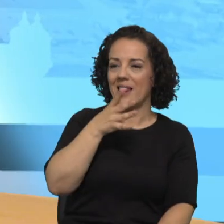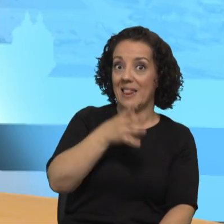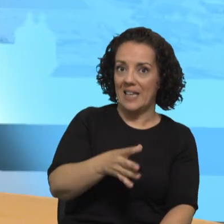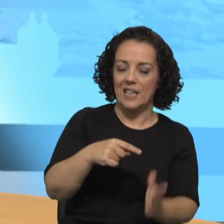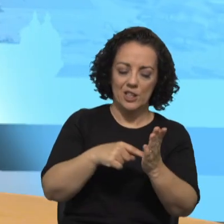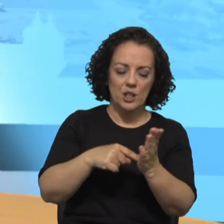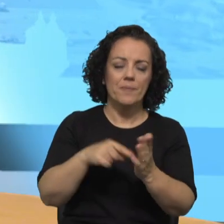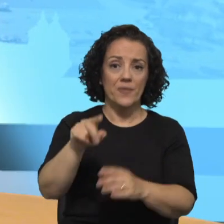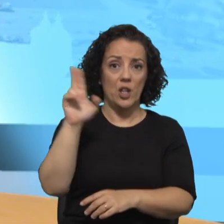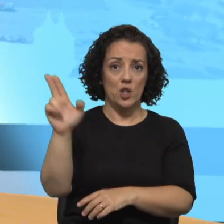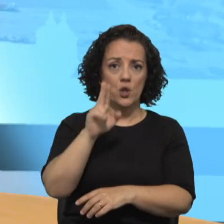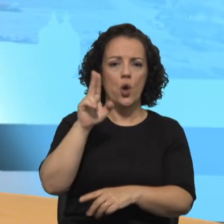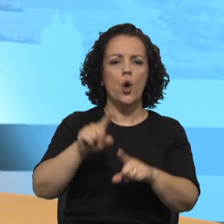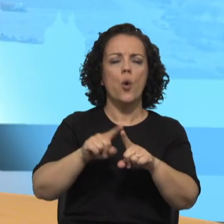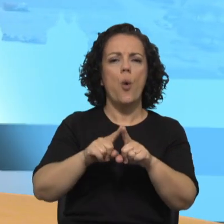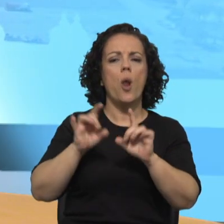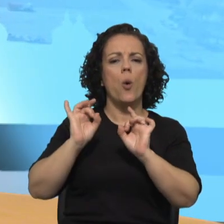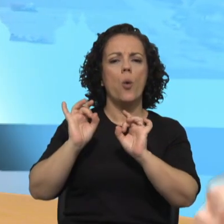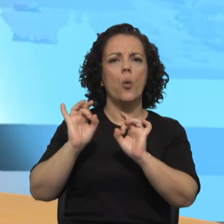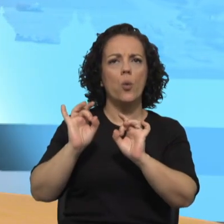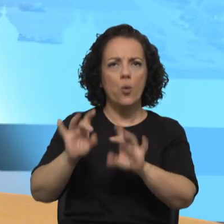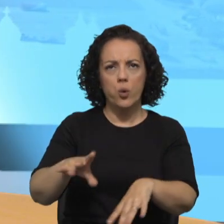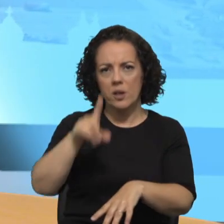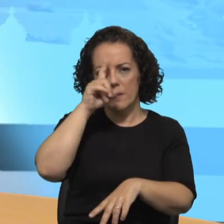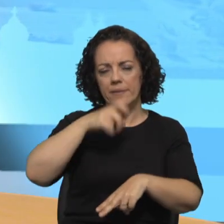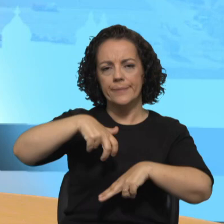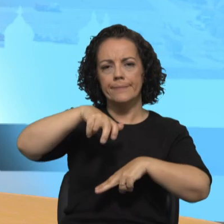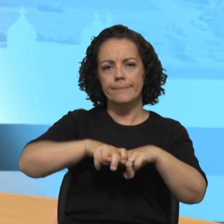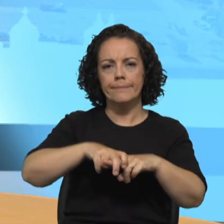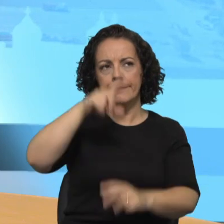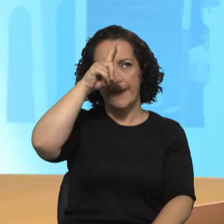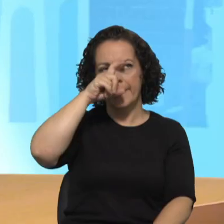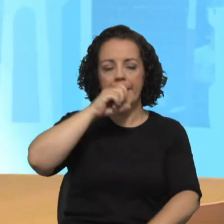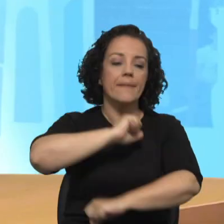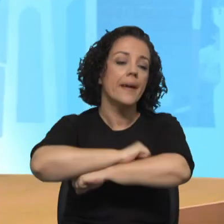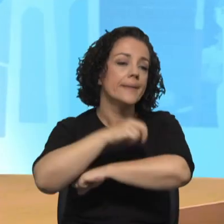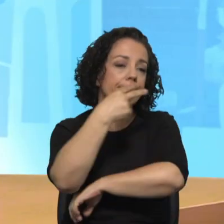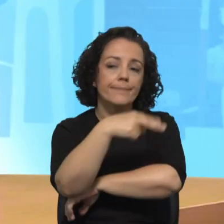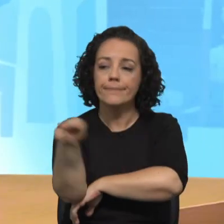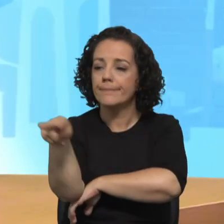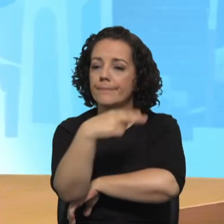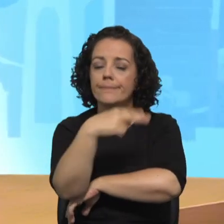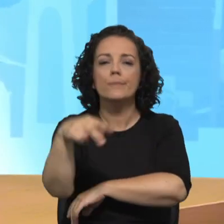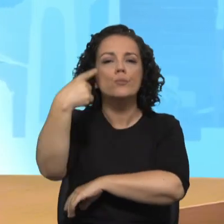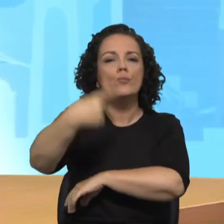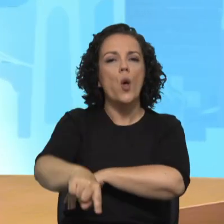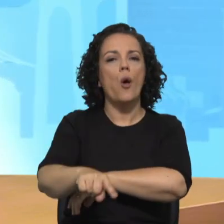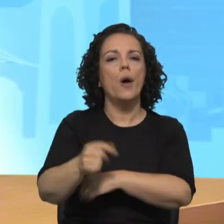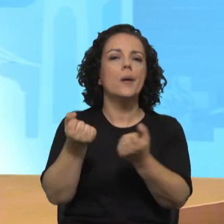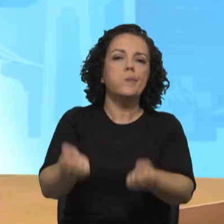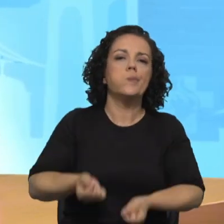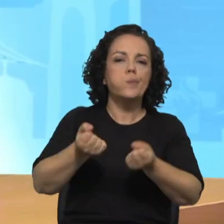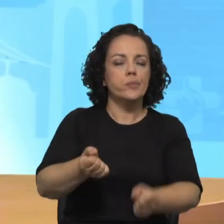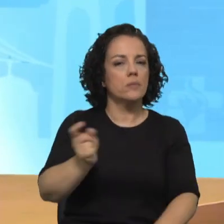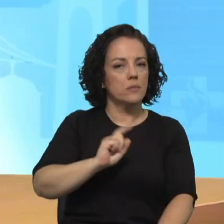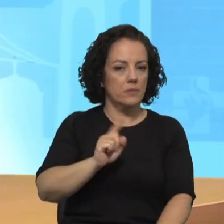que as jornadas são um antídoto contra o balconear, como ele tanto afirma. Que é para se ficar à varanda a ver passar. Sim. E isso é